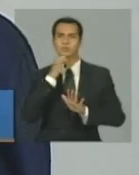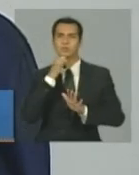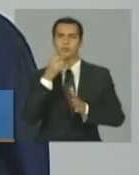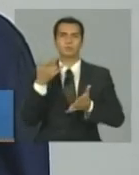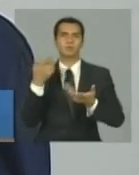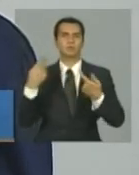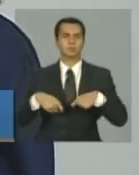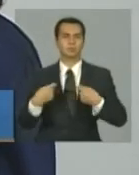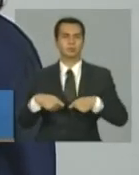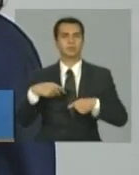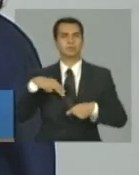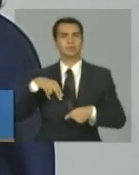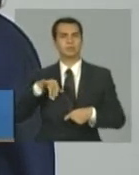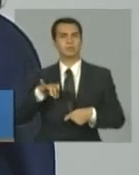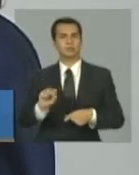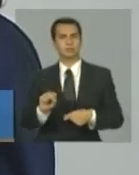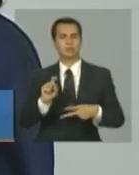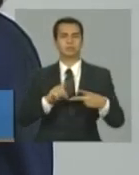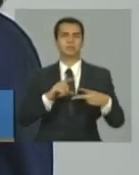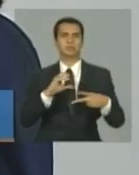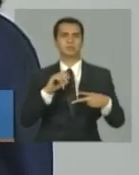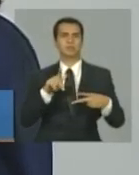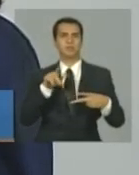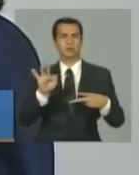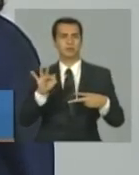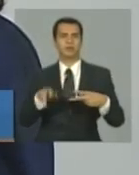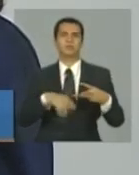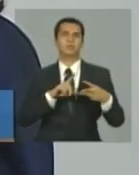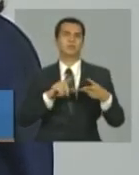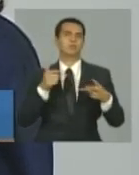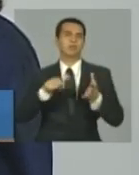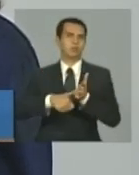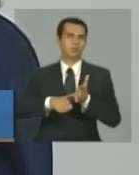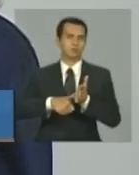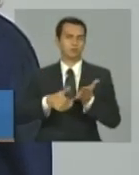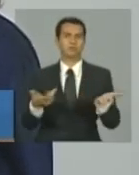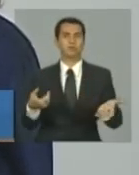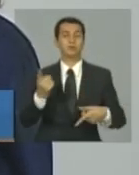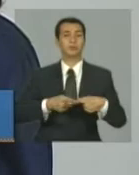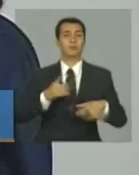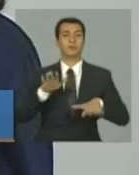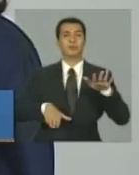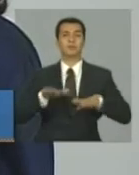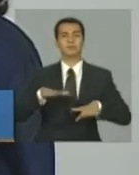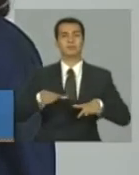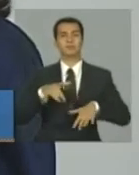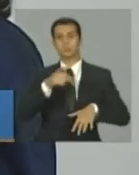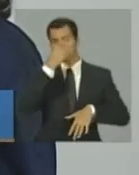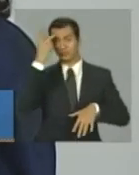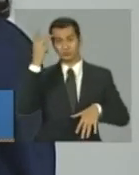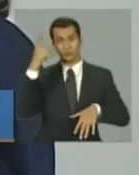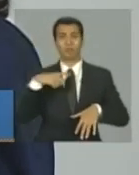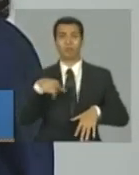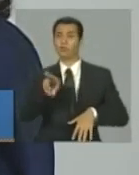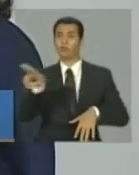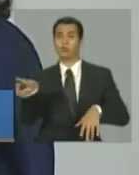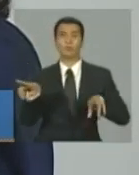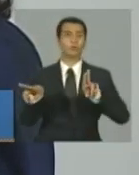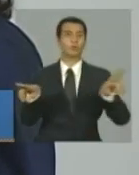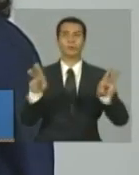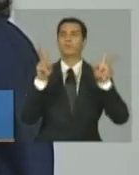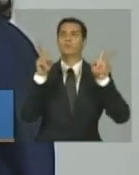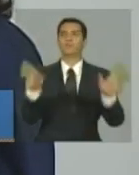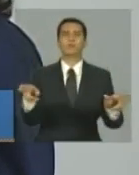oficial como Uniso RG ou CPF para que a gente não corra em homônimos ou seja para que a gente não apura uma